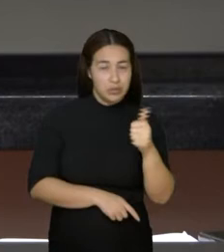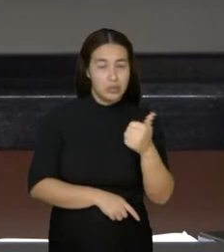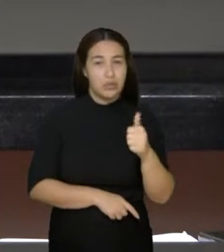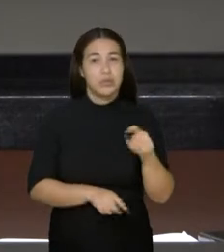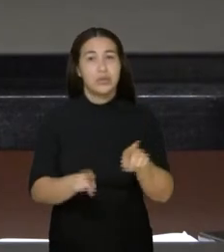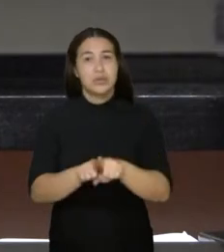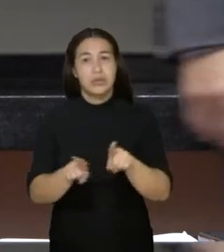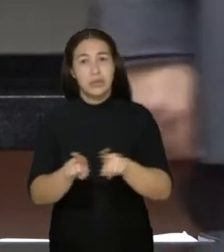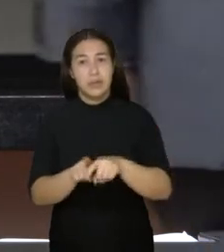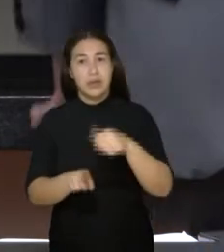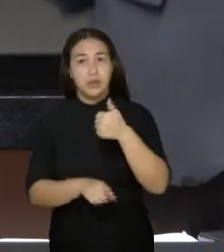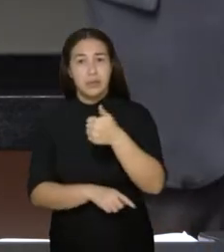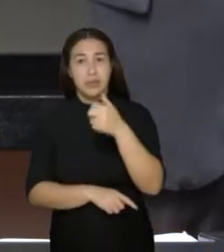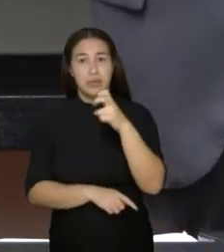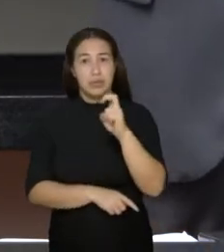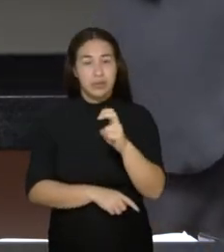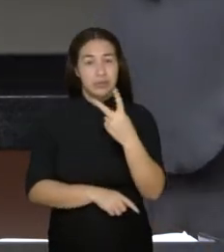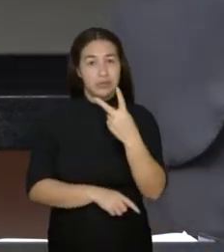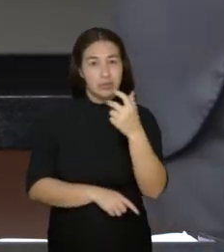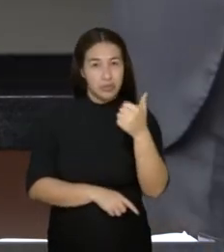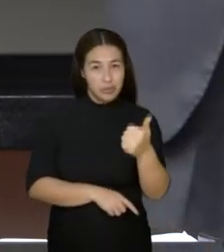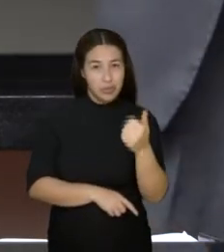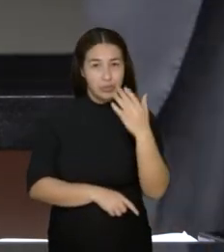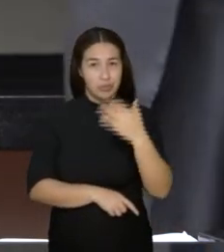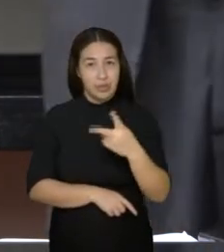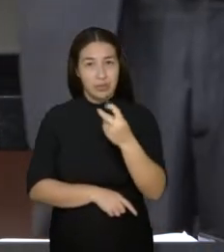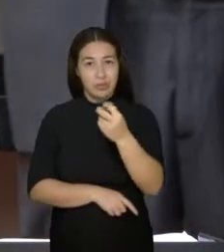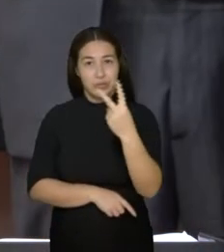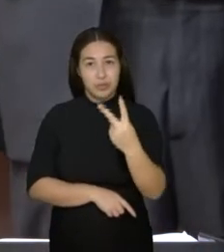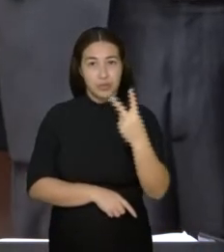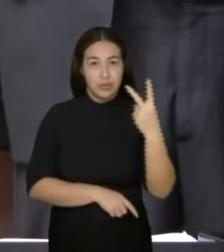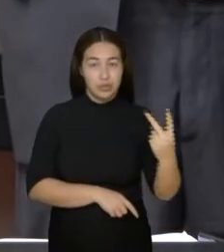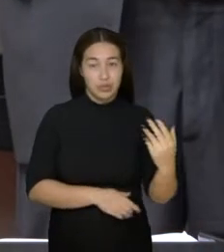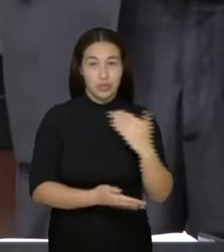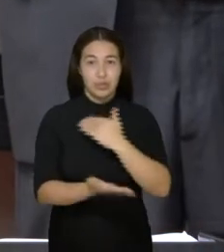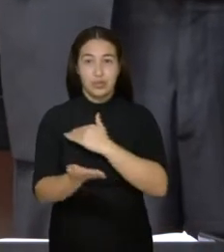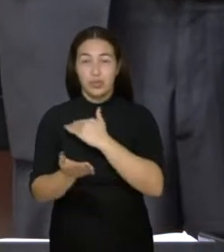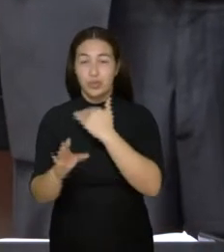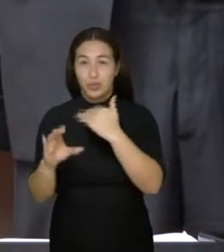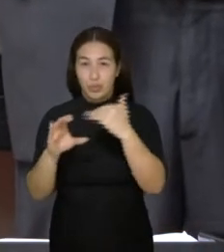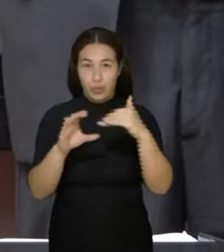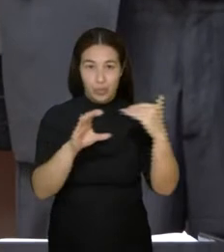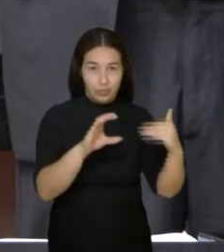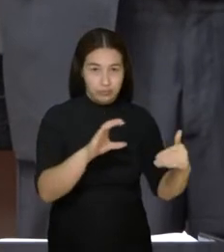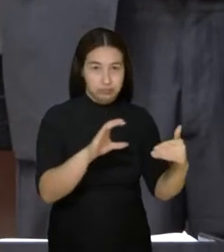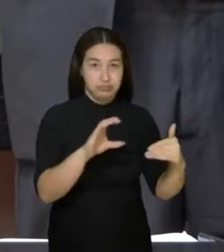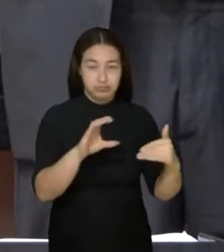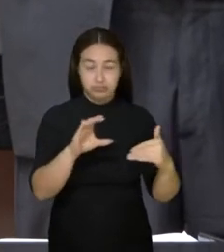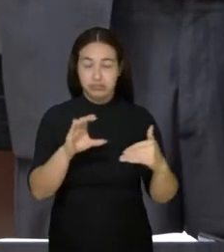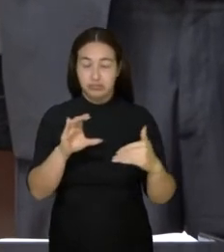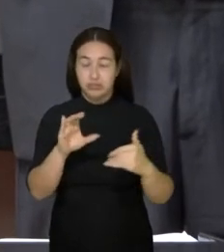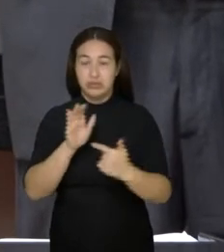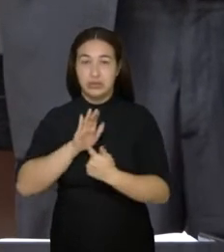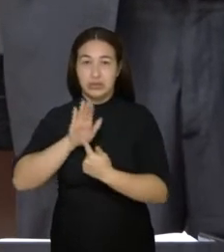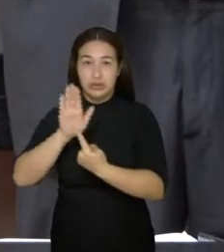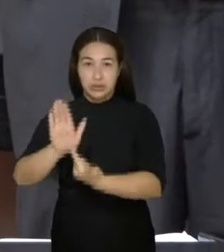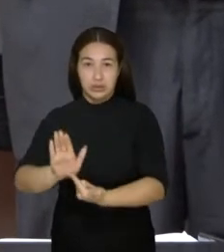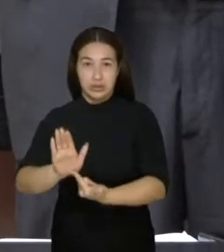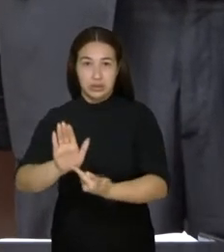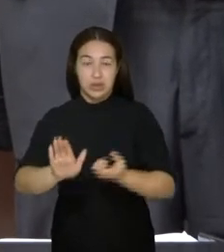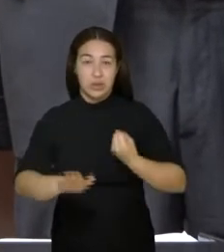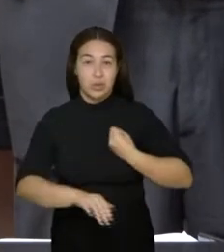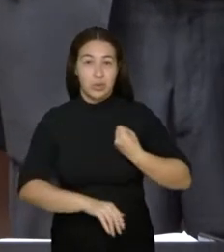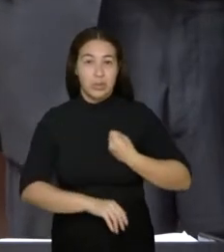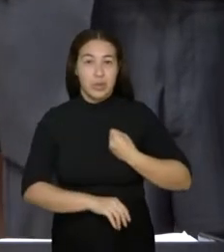1521 e 1522/2022 e comunicou que vai encaminhar aos destinatários as indicações